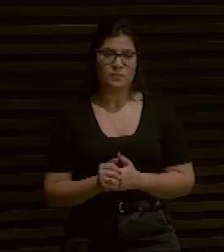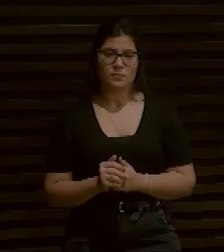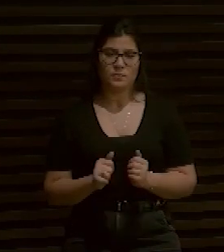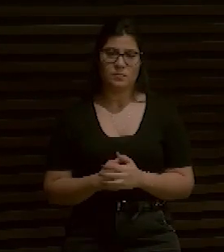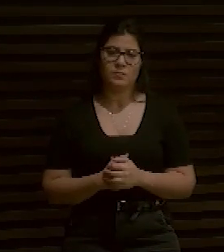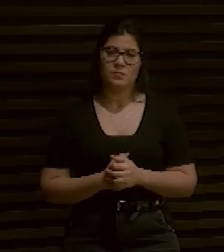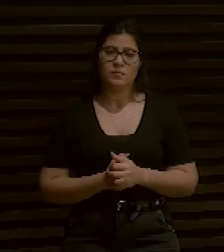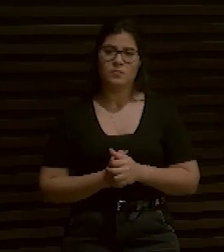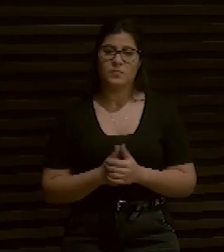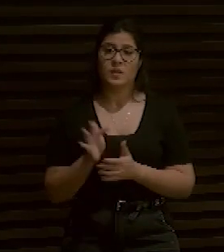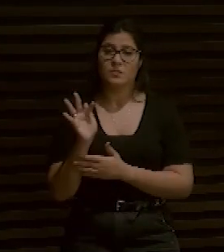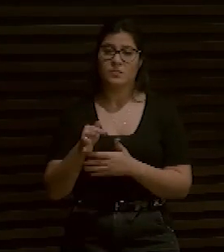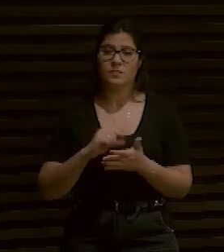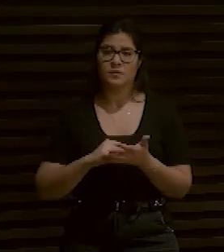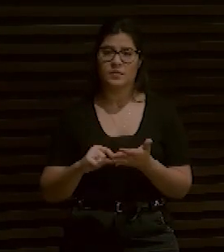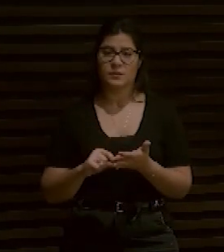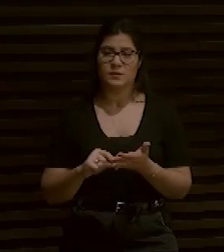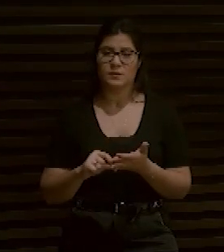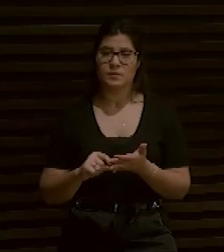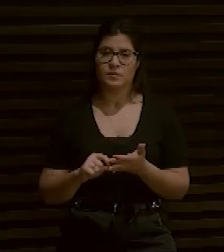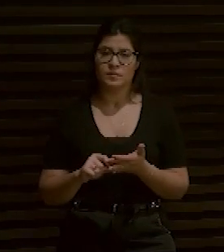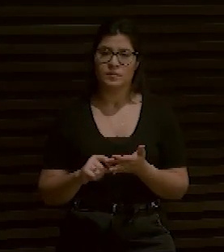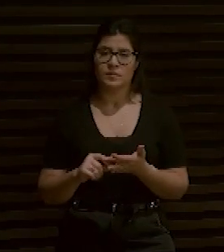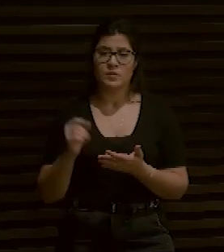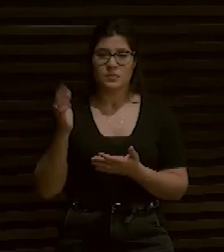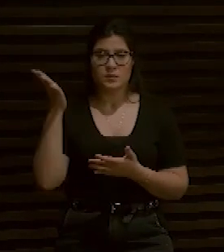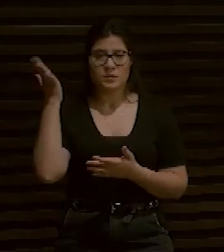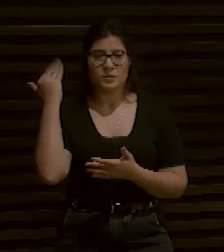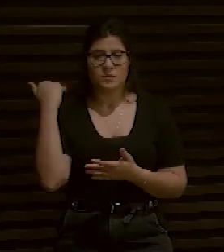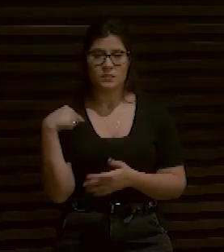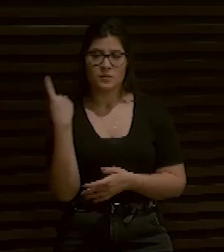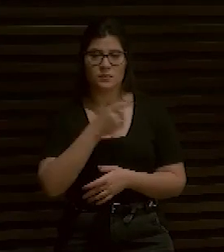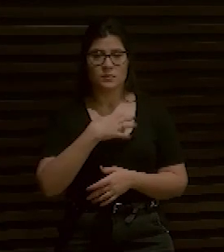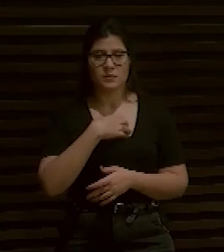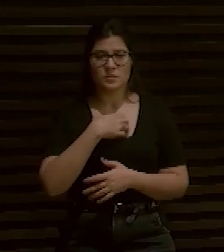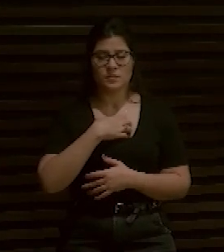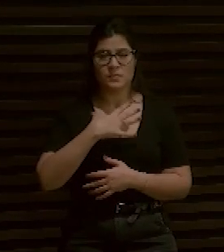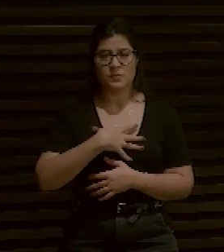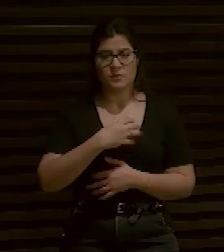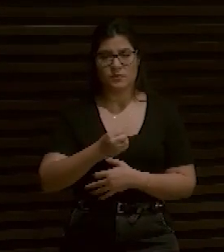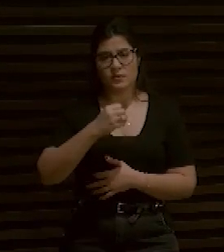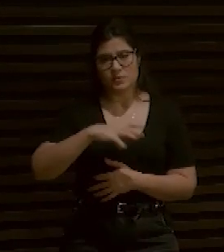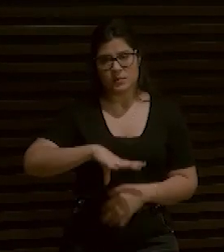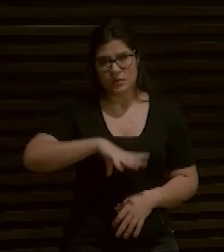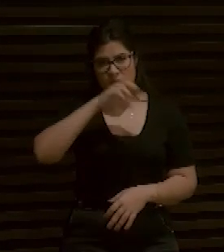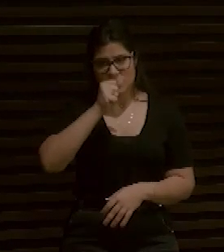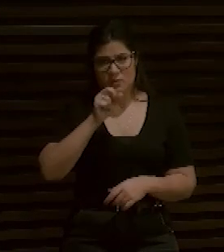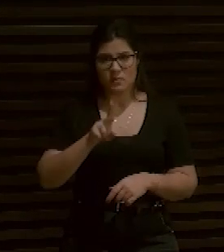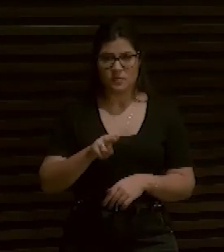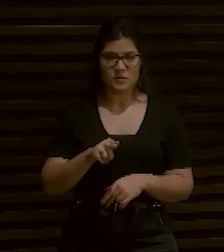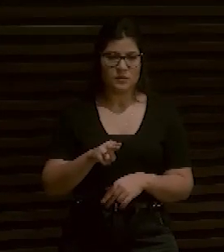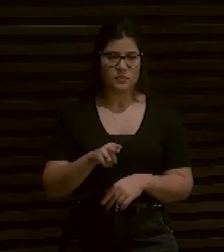Finzinho dele aí, para quem está olhando no Data Show. E éramos, por natureza, filhos da ira, como também os